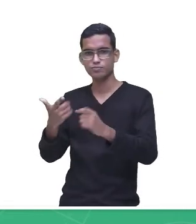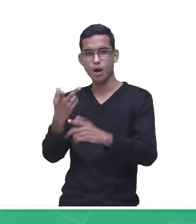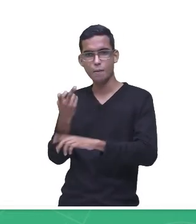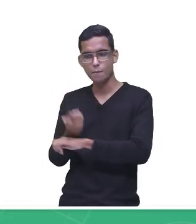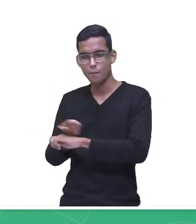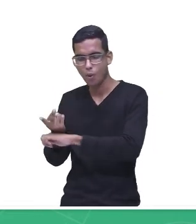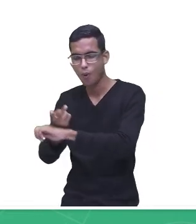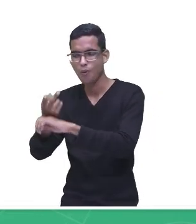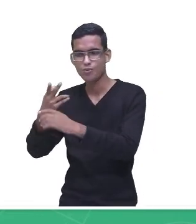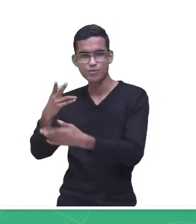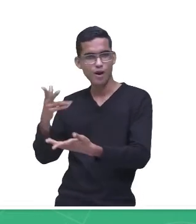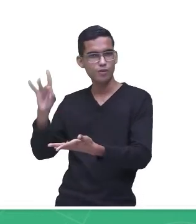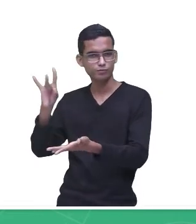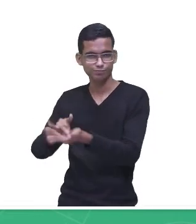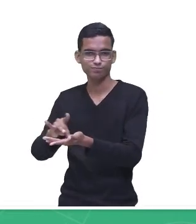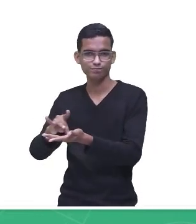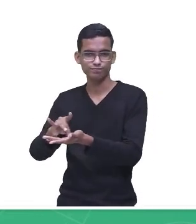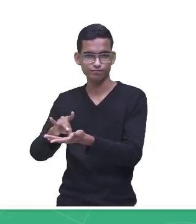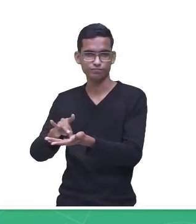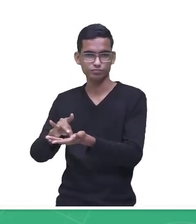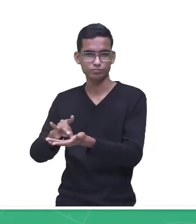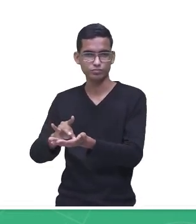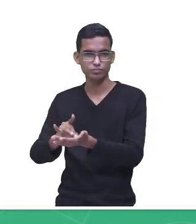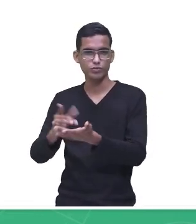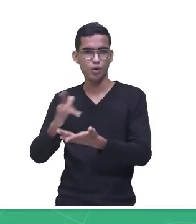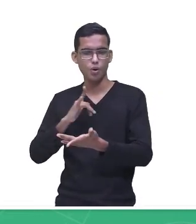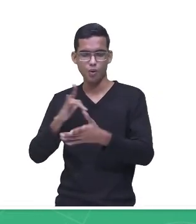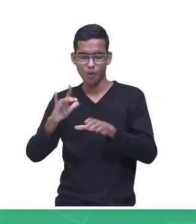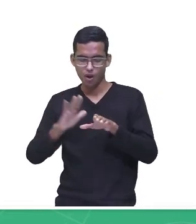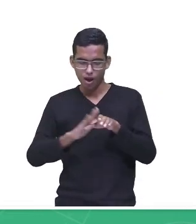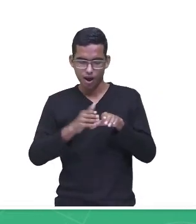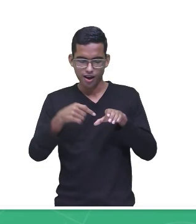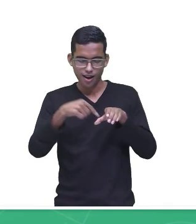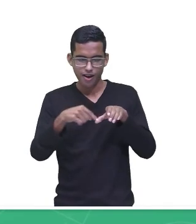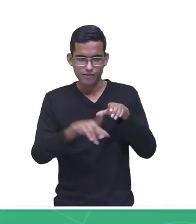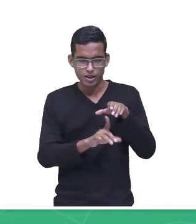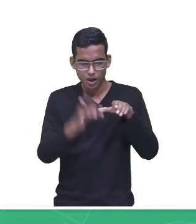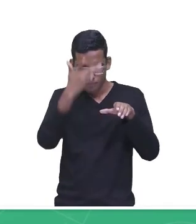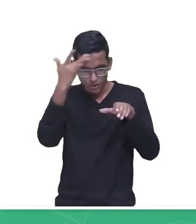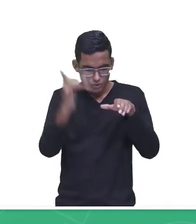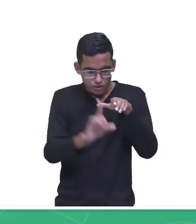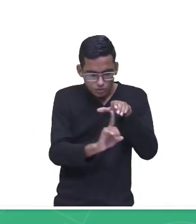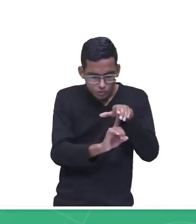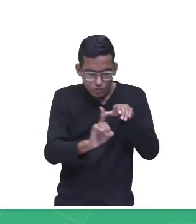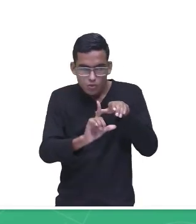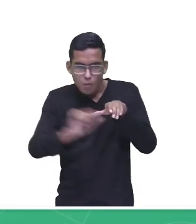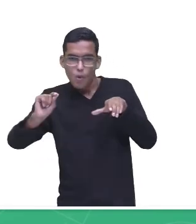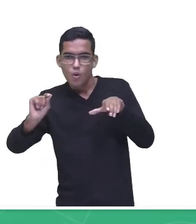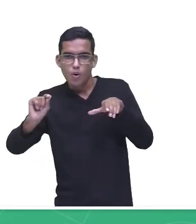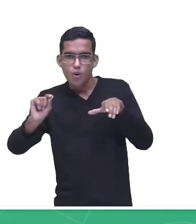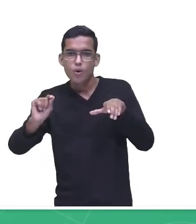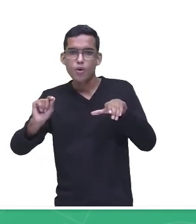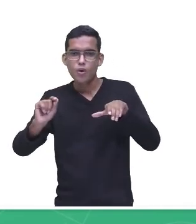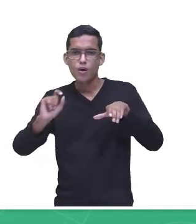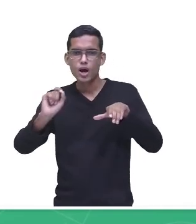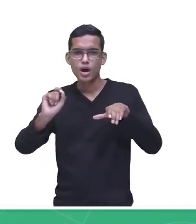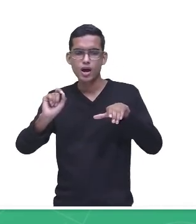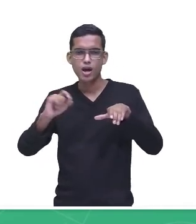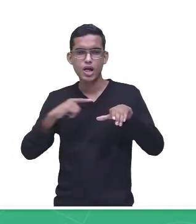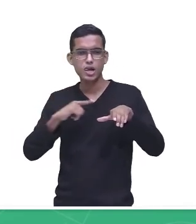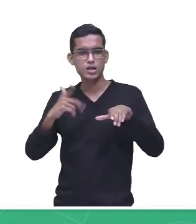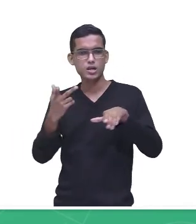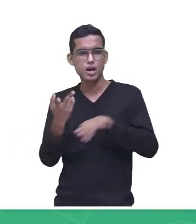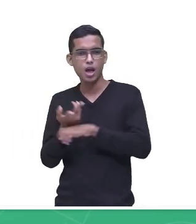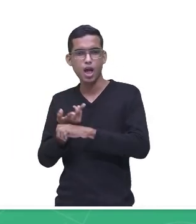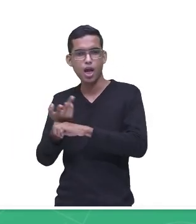A saída da caverna representa justamente essa difícil missão, que é romper